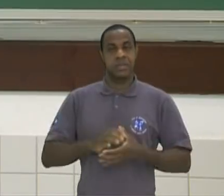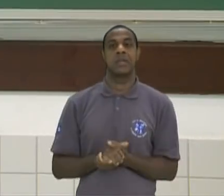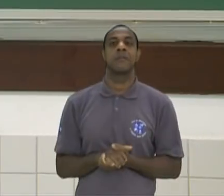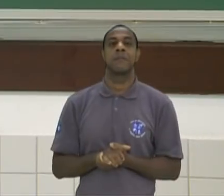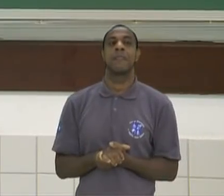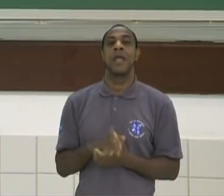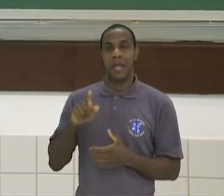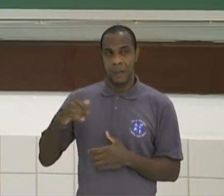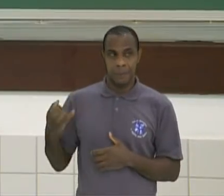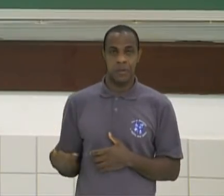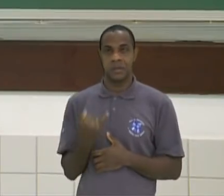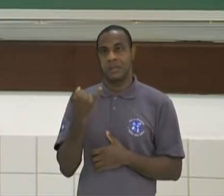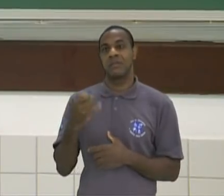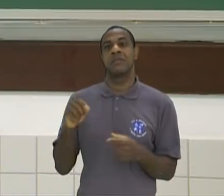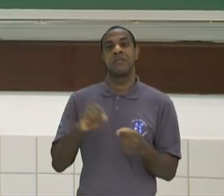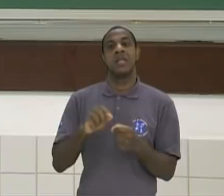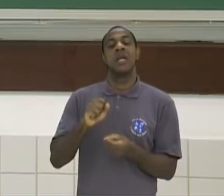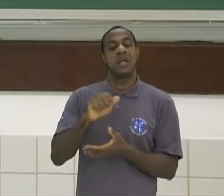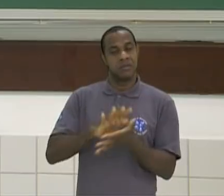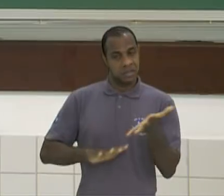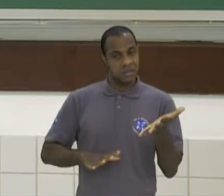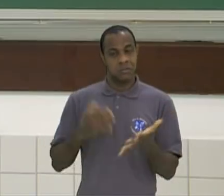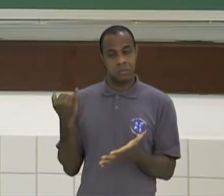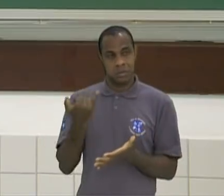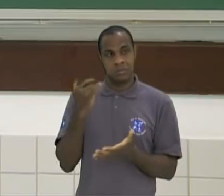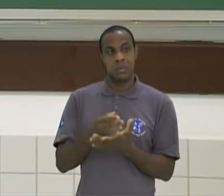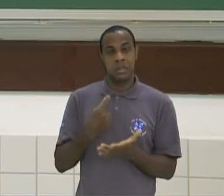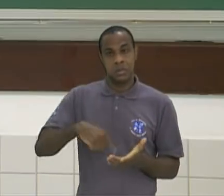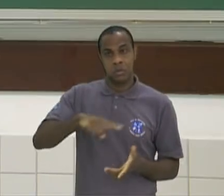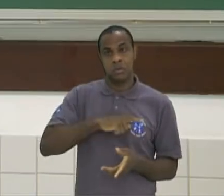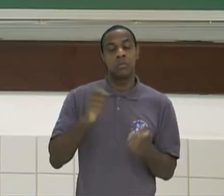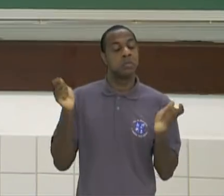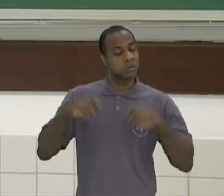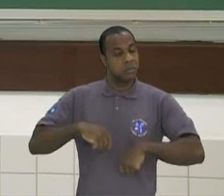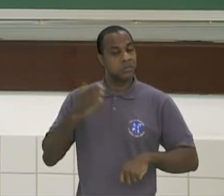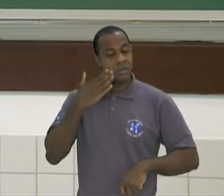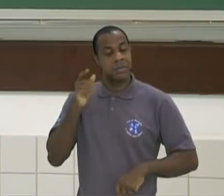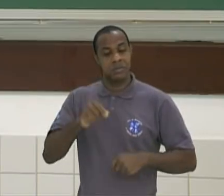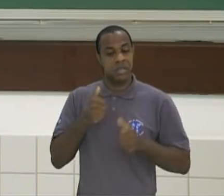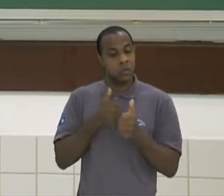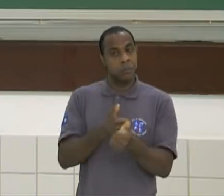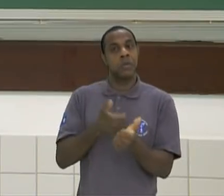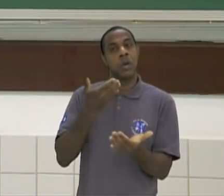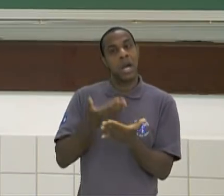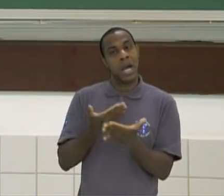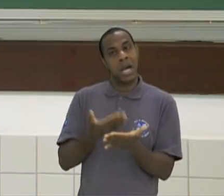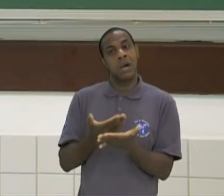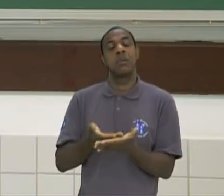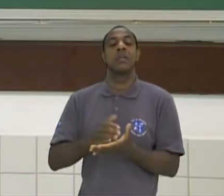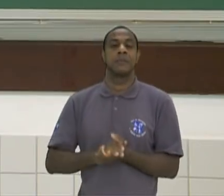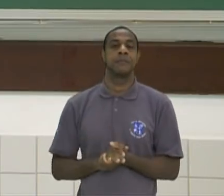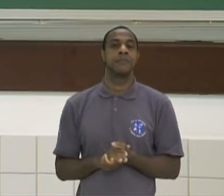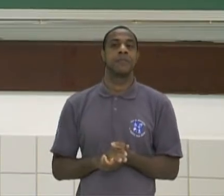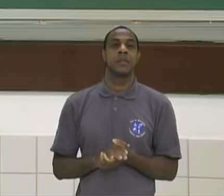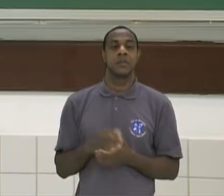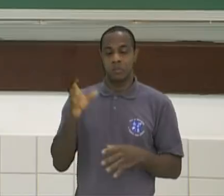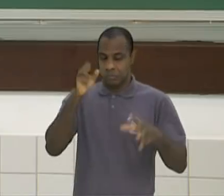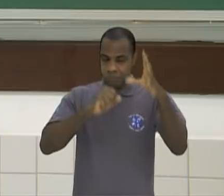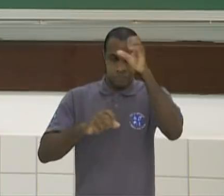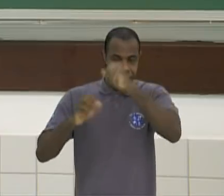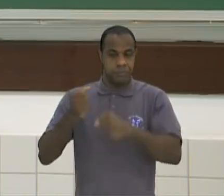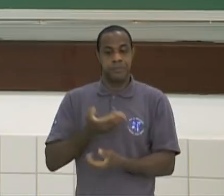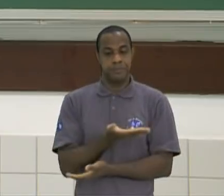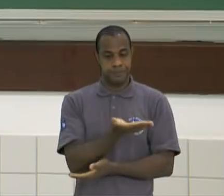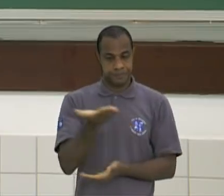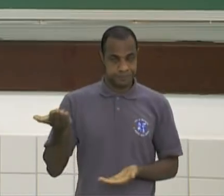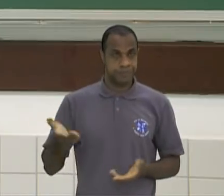super importante a realização desses exercícios para que possamos saber que você acompanhou essas aulas, para termos um retorno do aprendizado de vocês, né?